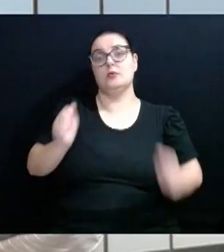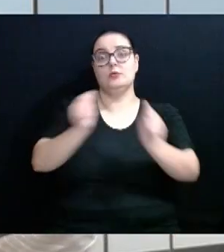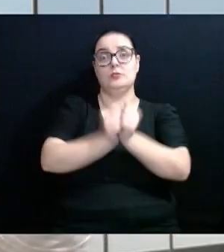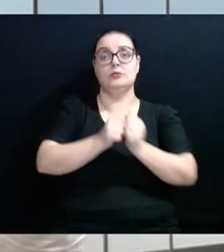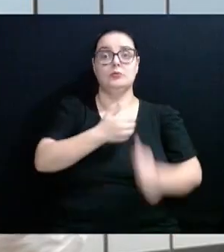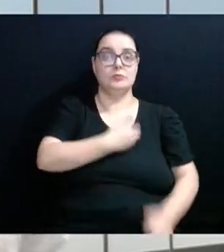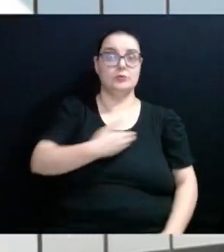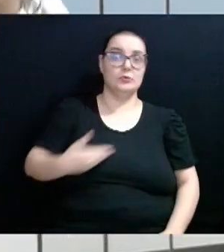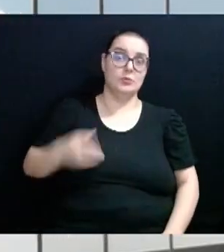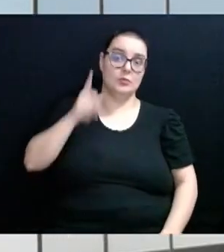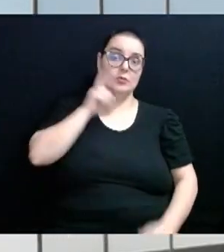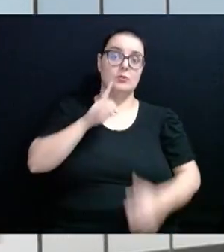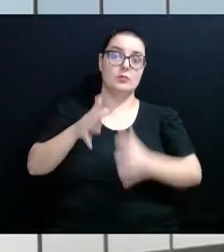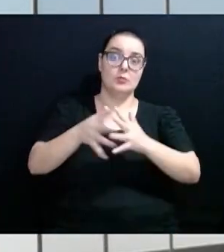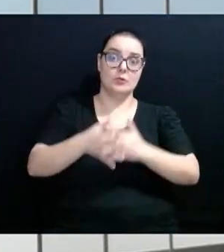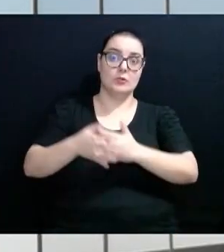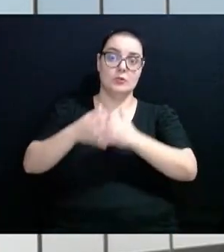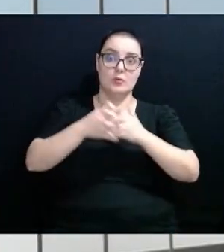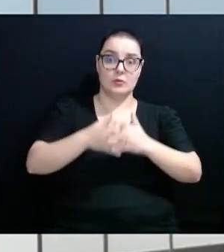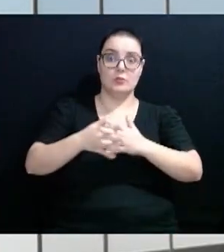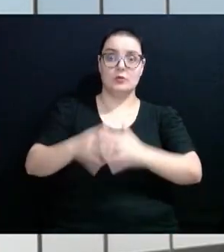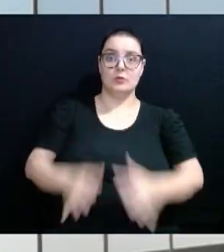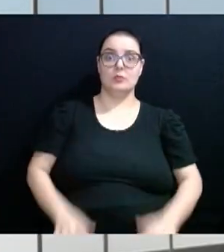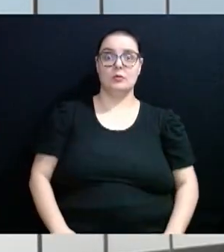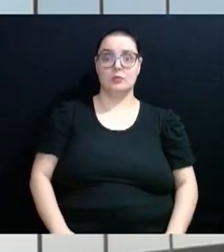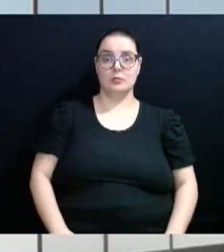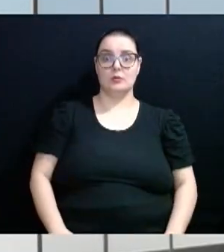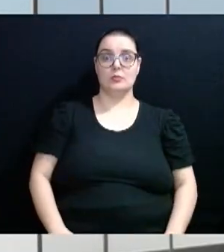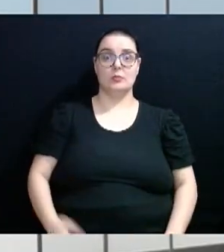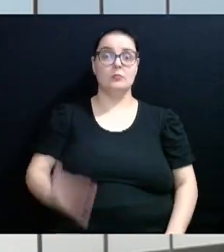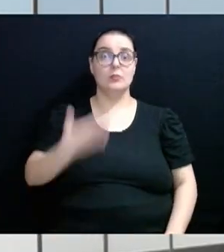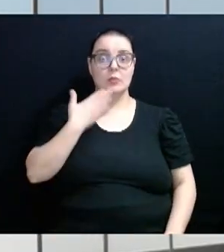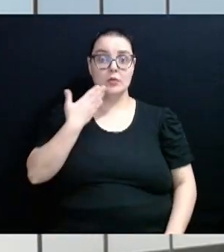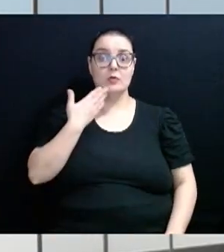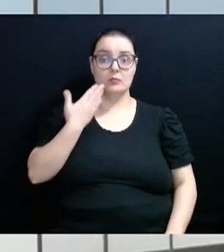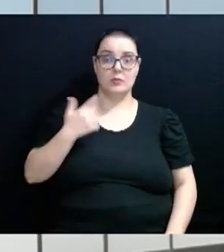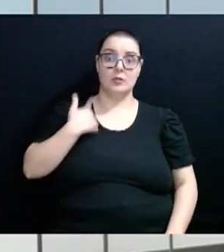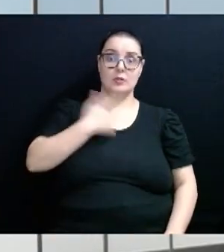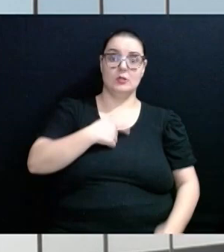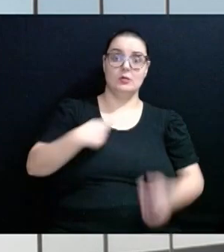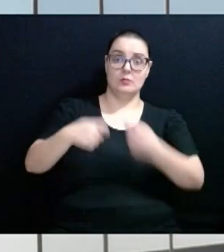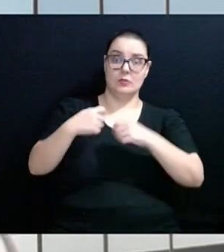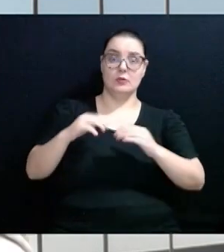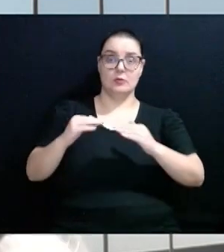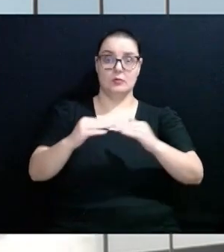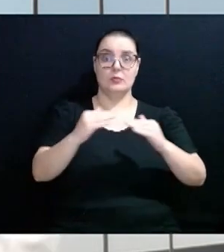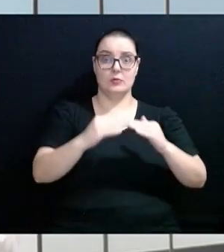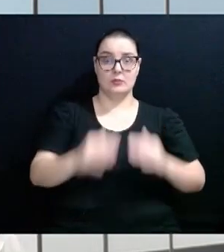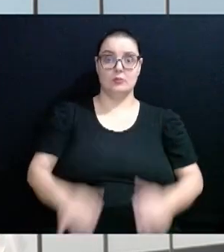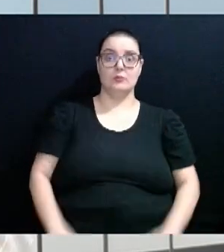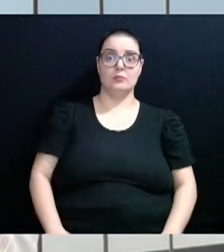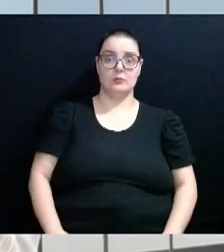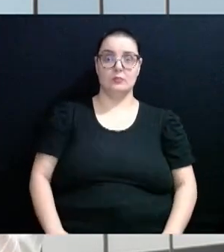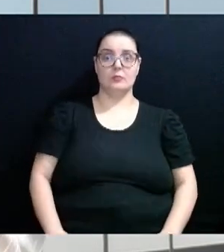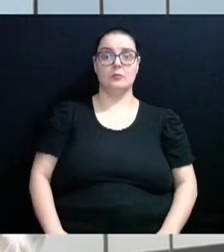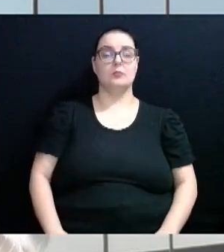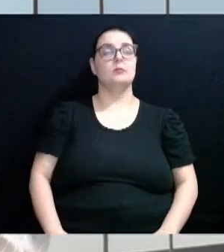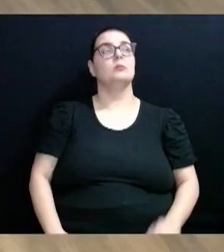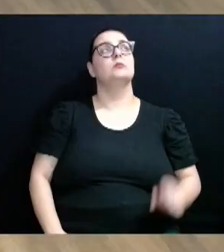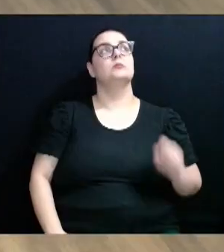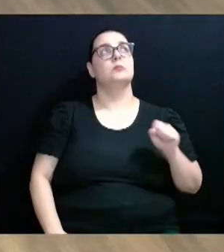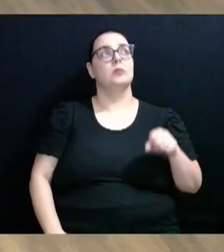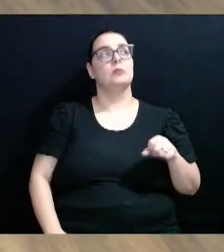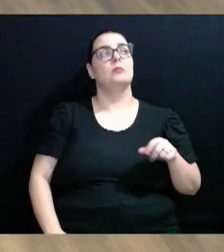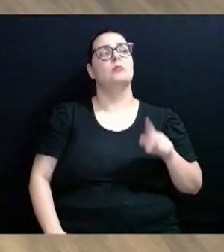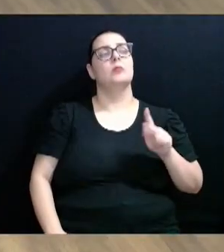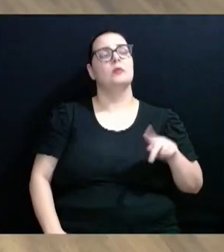americano para facilitar a nossa negociação. Tá. Você entende? Professor, agora sim, a